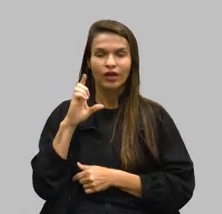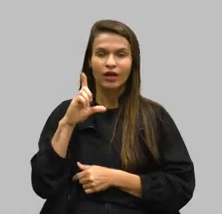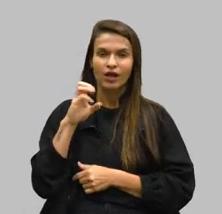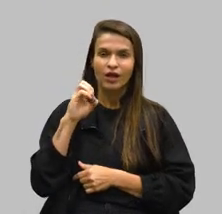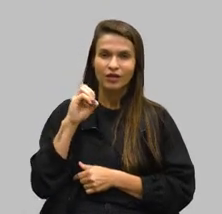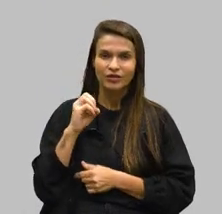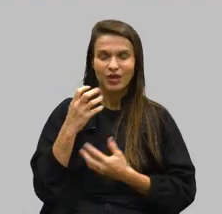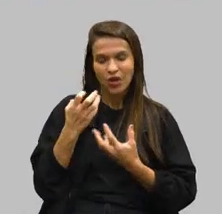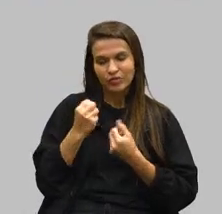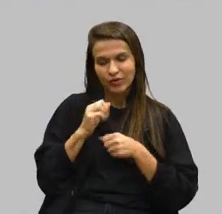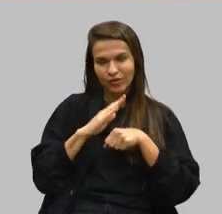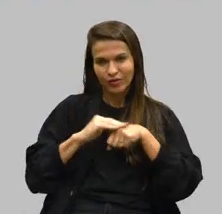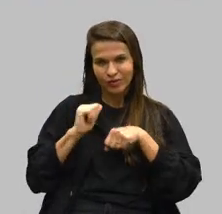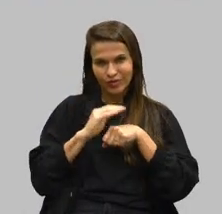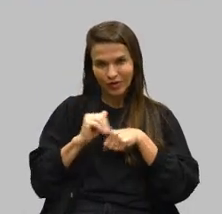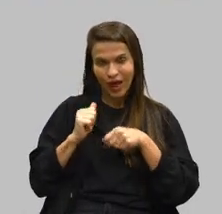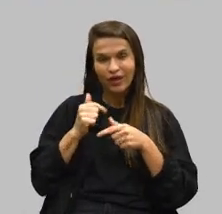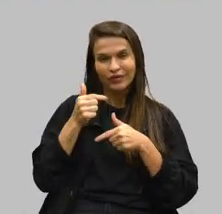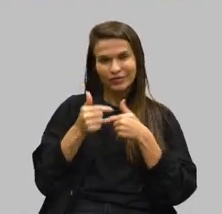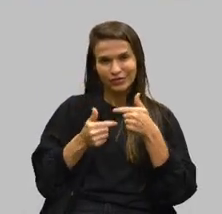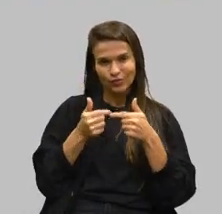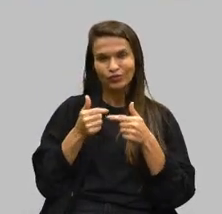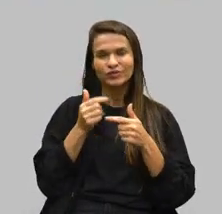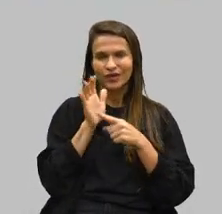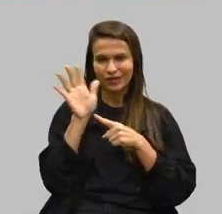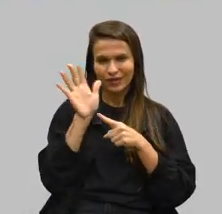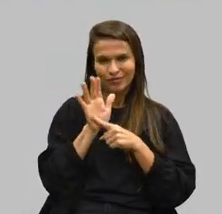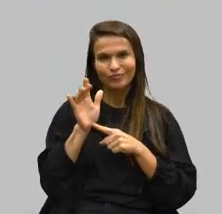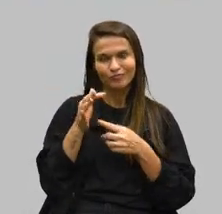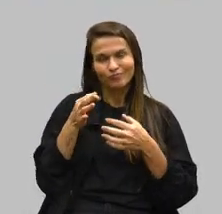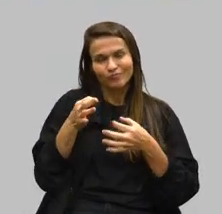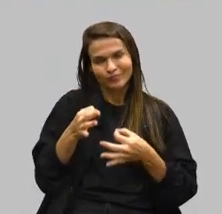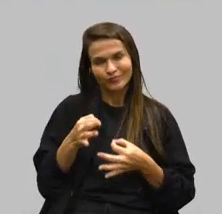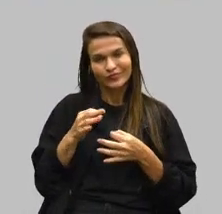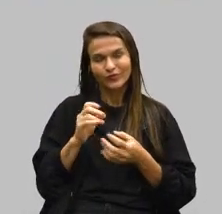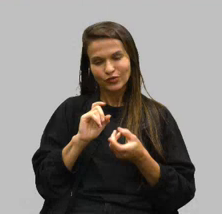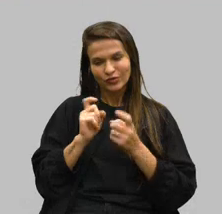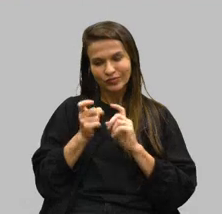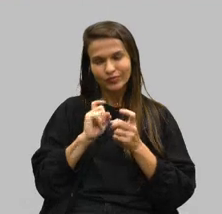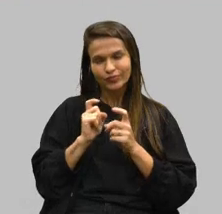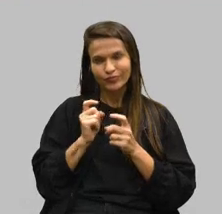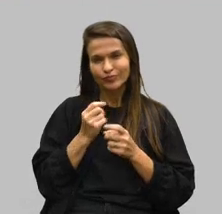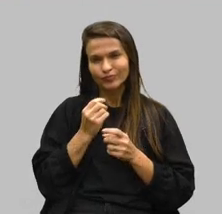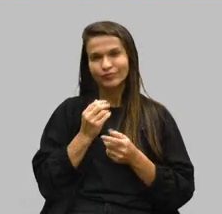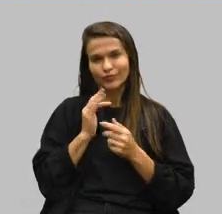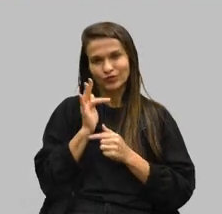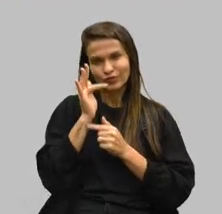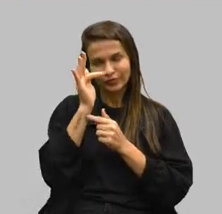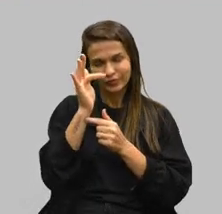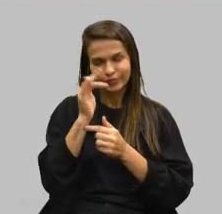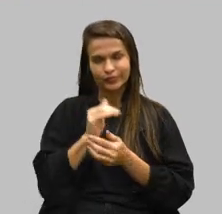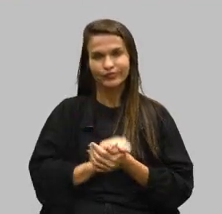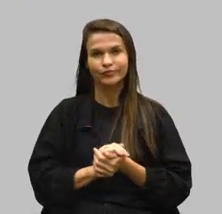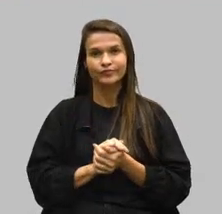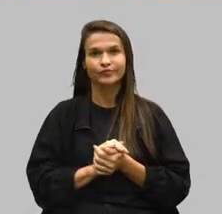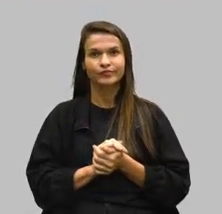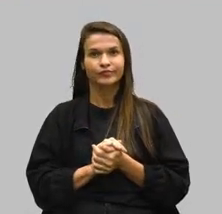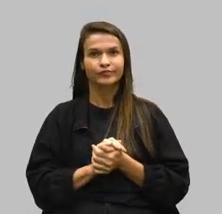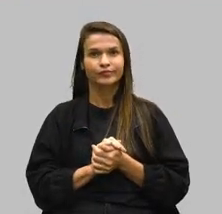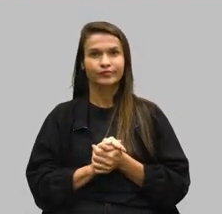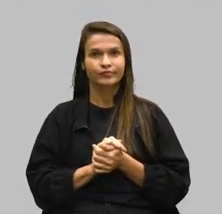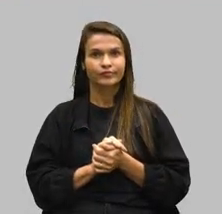recebi com muito carinho a demanda e pode ter certeza que nos reuniremos em breve Deputado de acordo